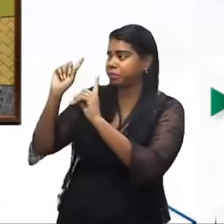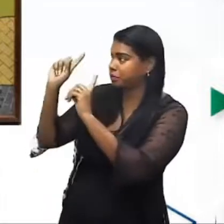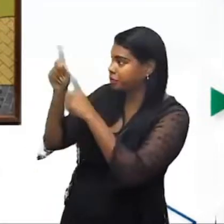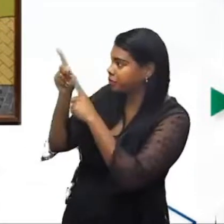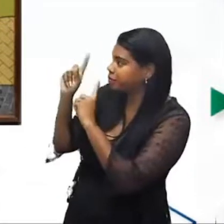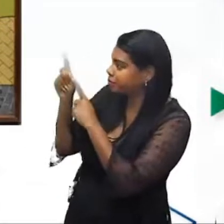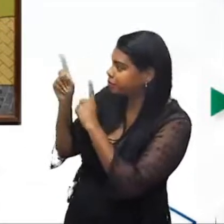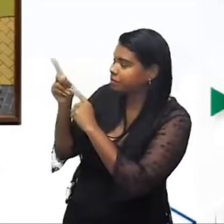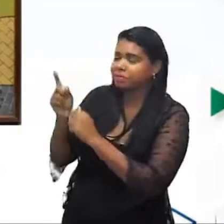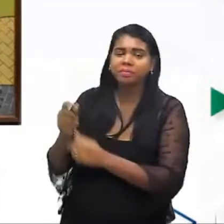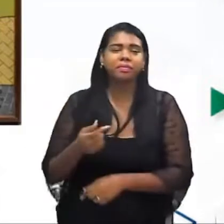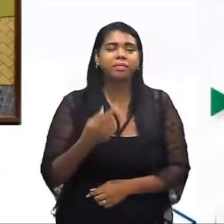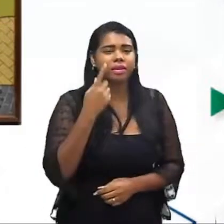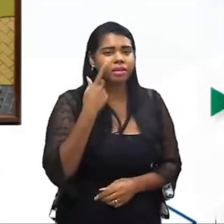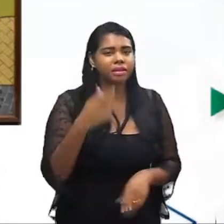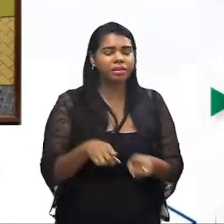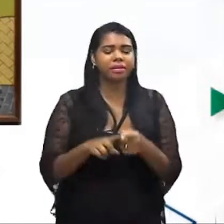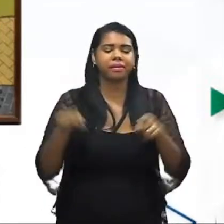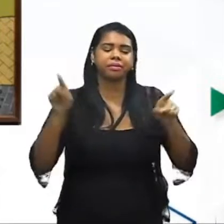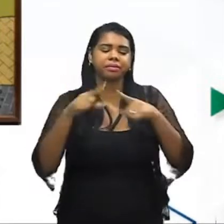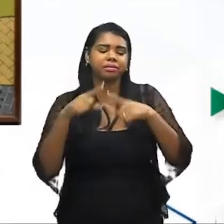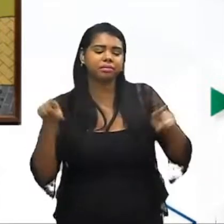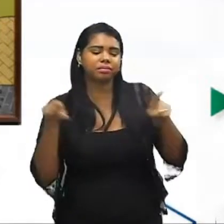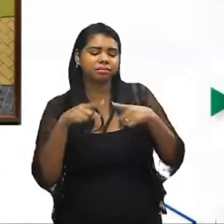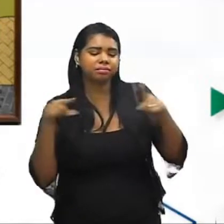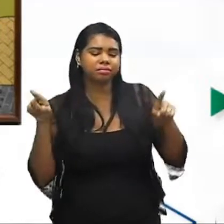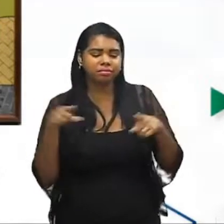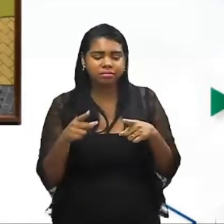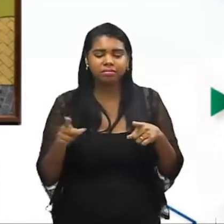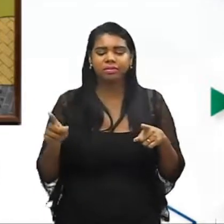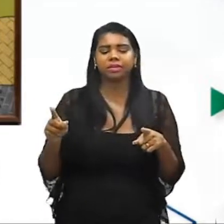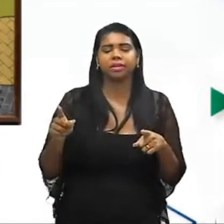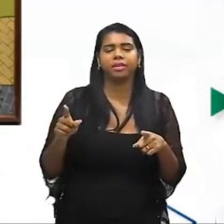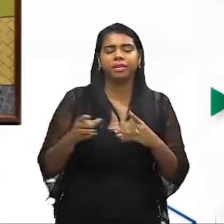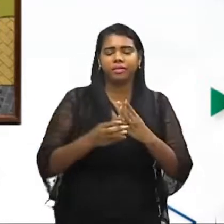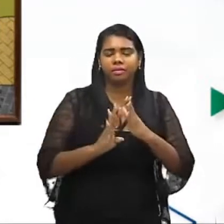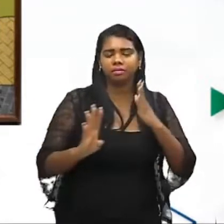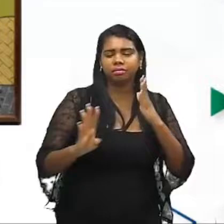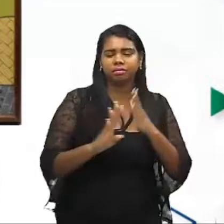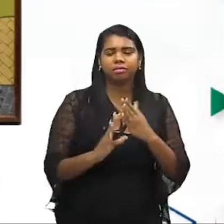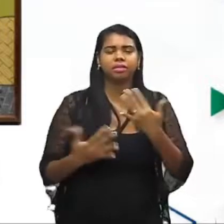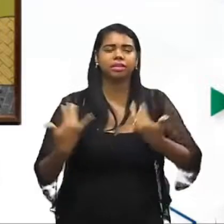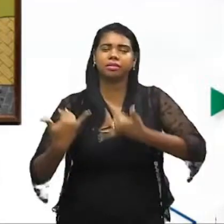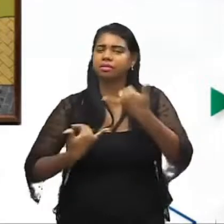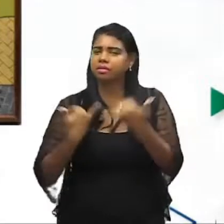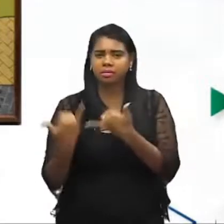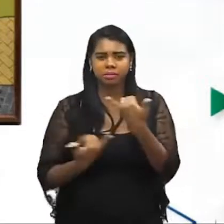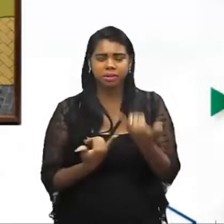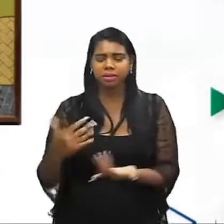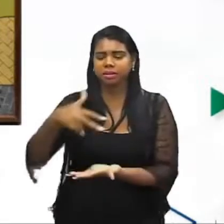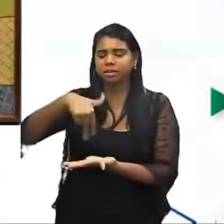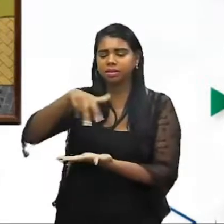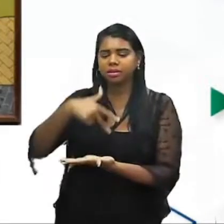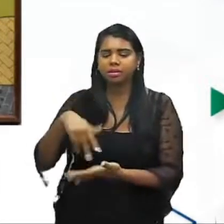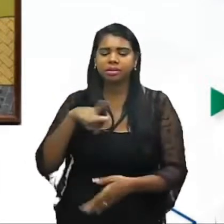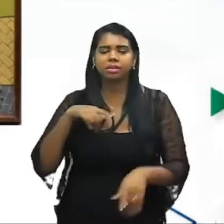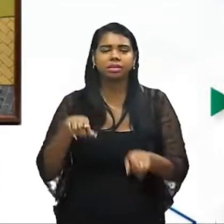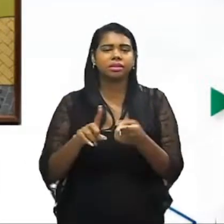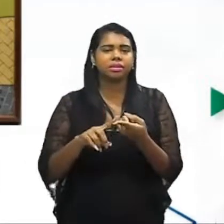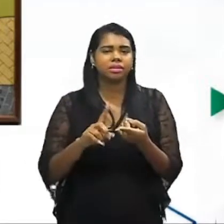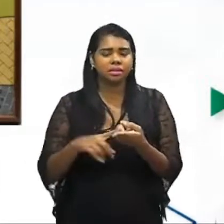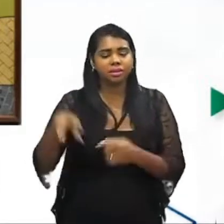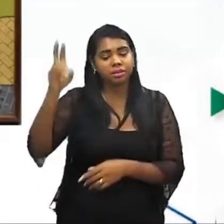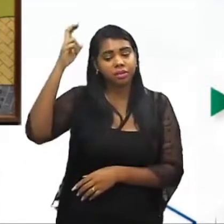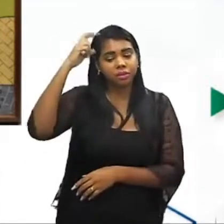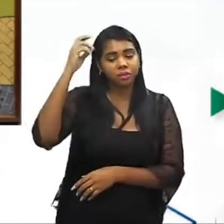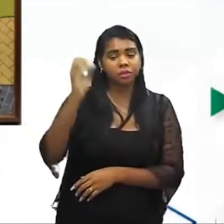vê os músicos fazendo barulho, os passistas, os brincantes. A gente vê aqui alguns elementos da cultura